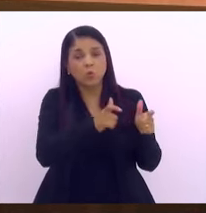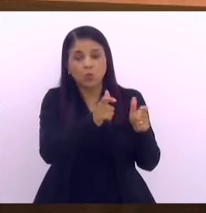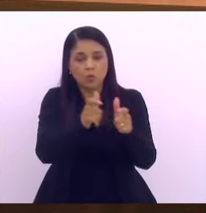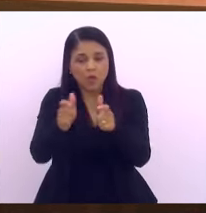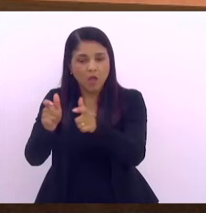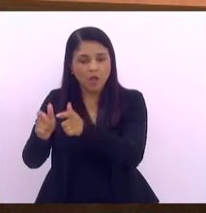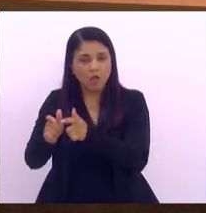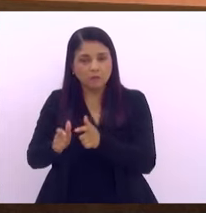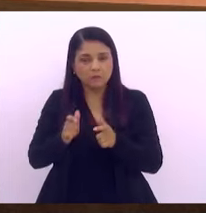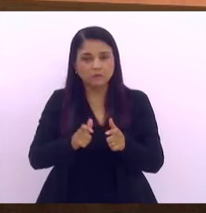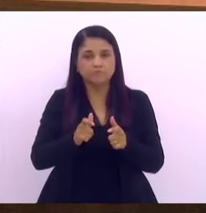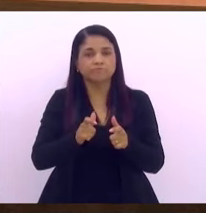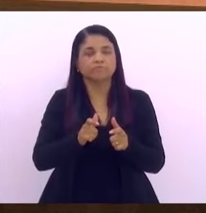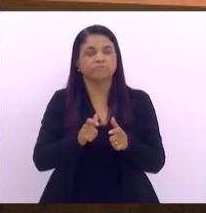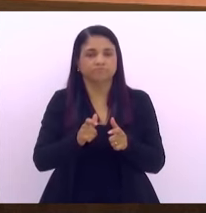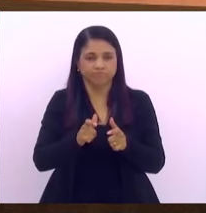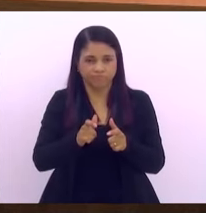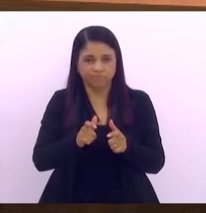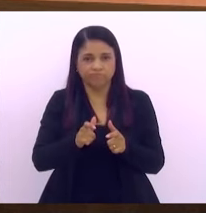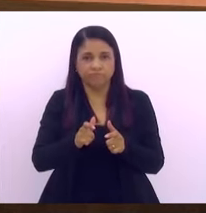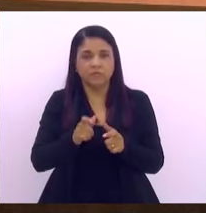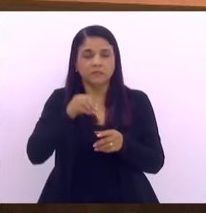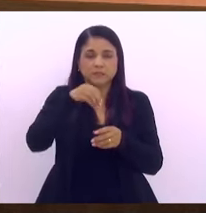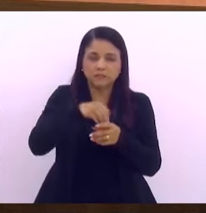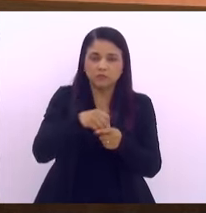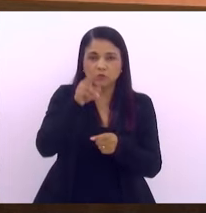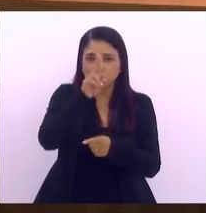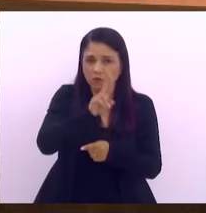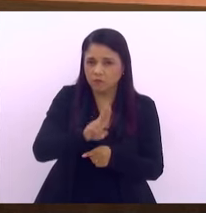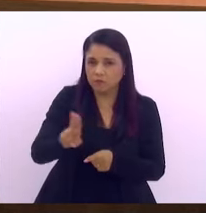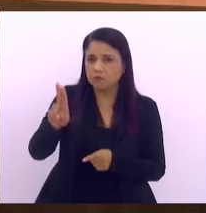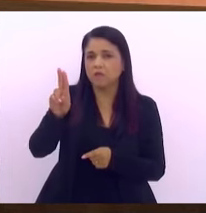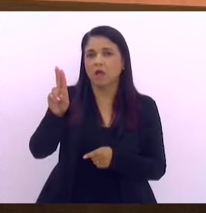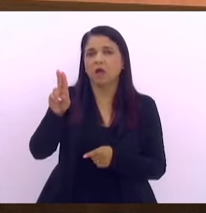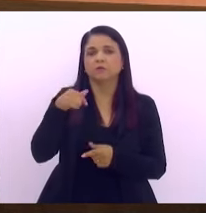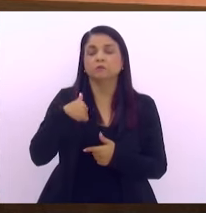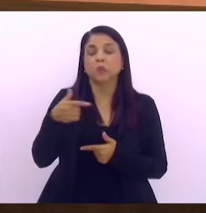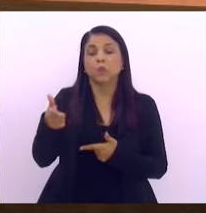essas mulheres estejam. Seja dentro da universidade, como vimos,